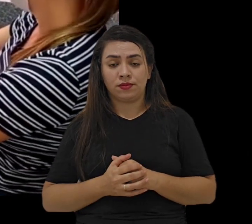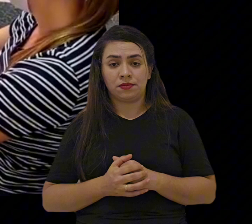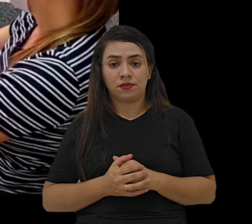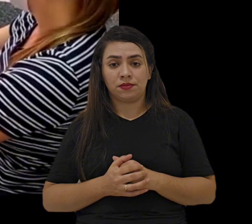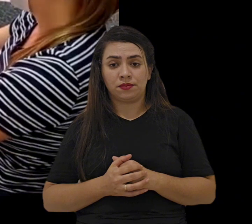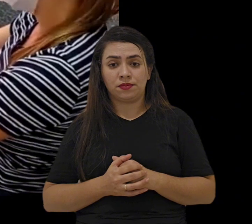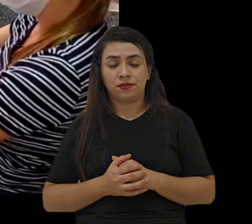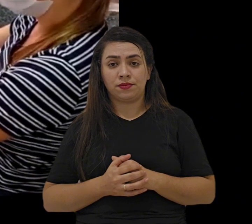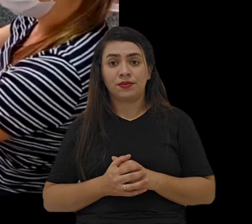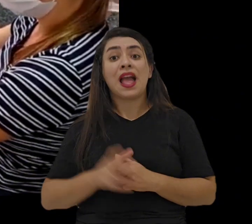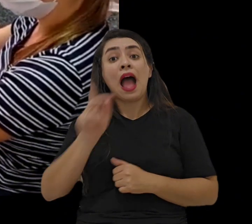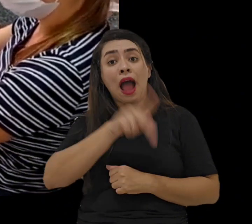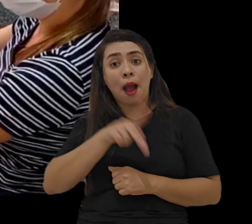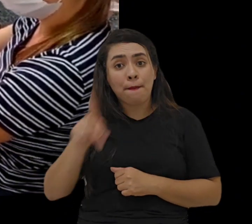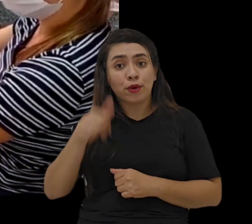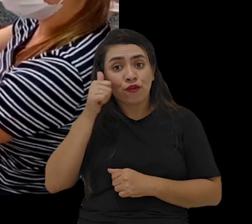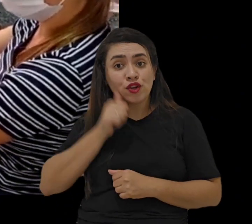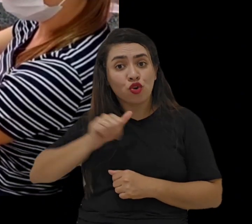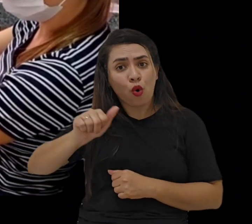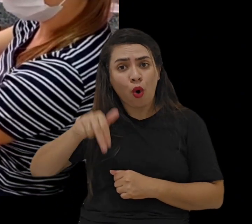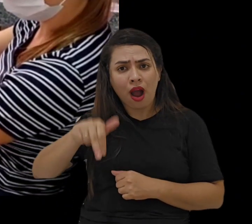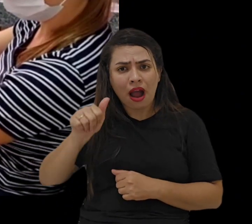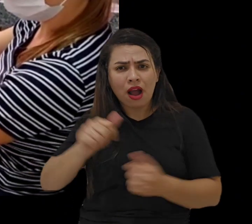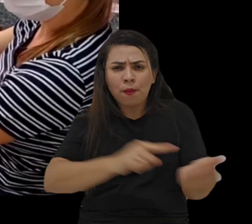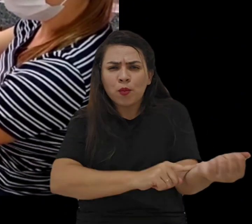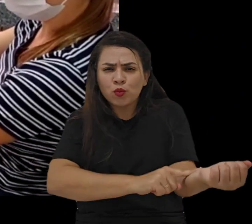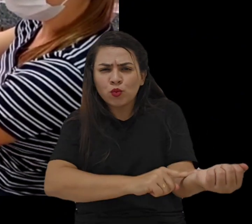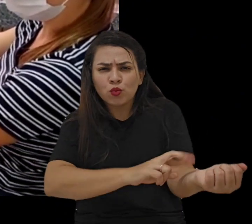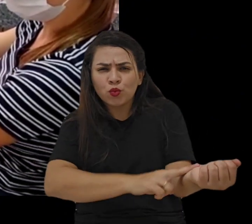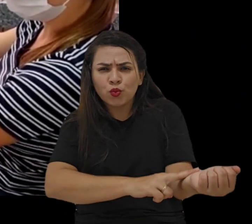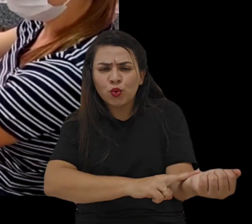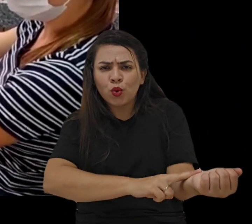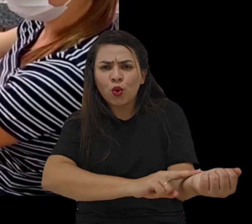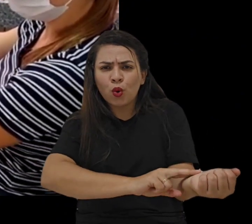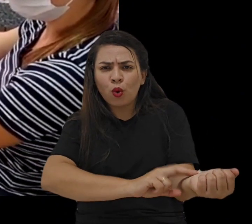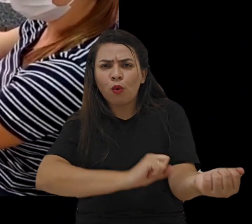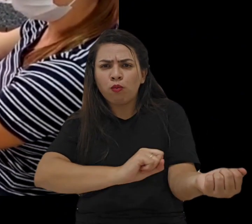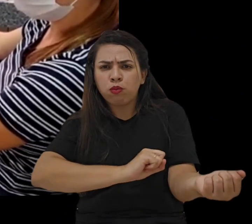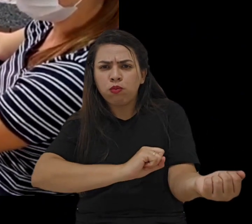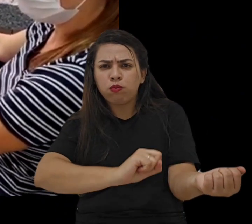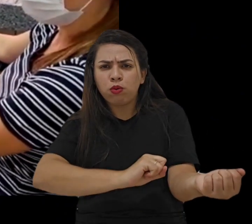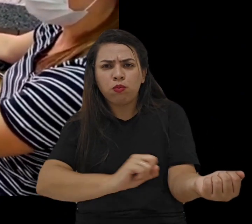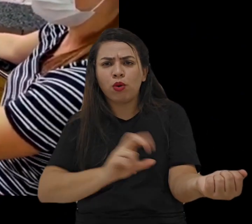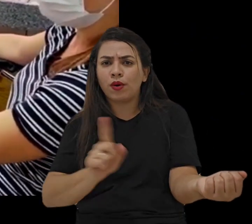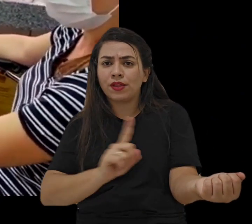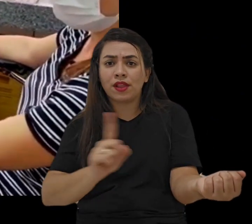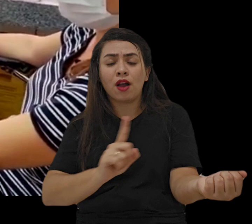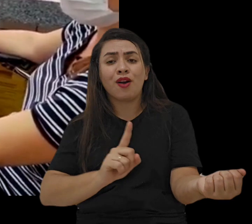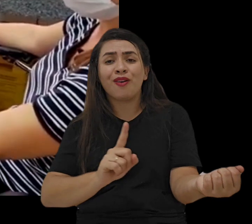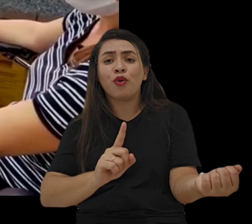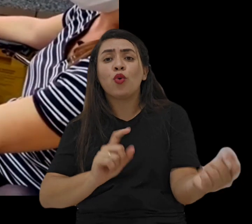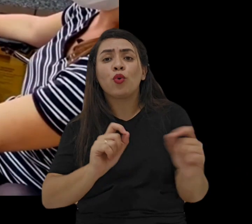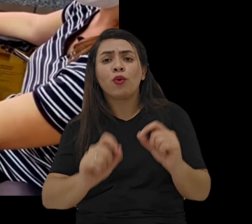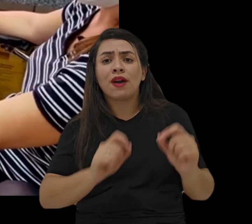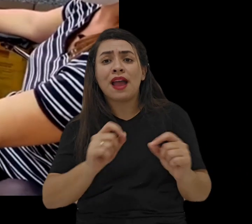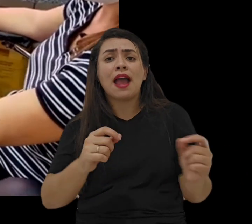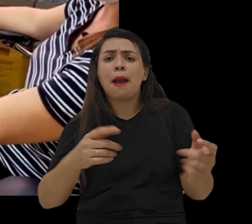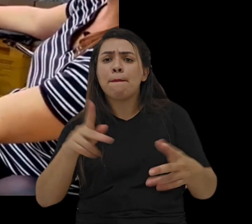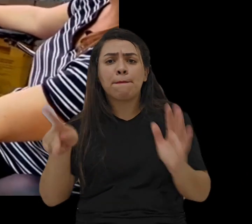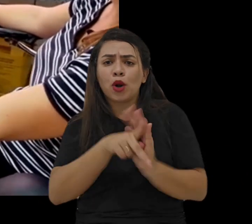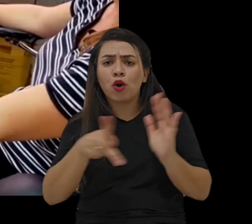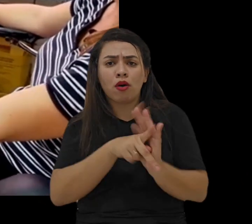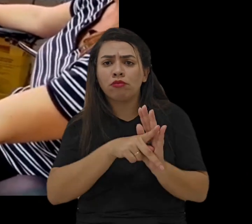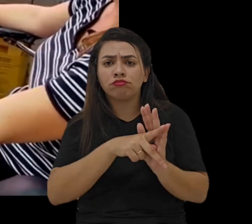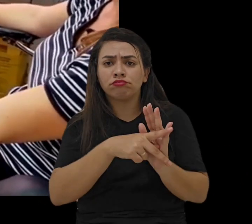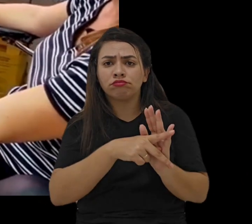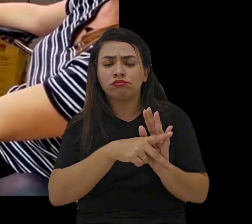uma alteração anatômica que a artéria dela aqui em cima. Entendeu? Então pode acontecer isso. Ó, aqui eu estou sentindo a artéria dela